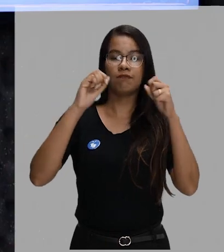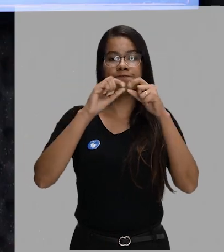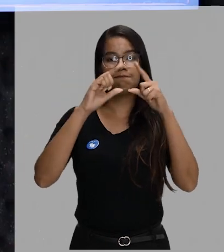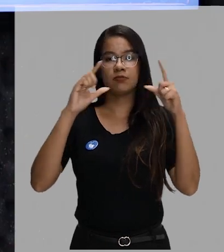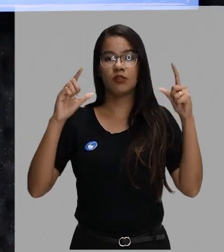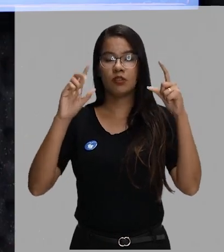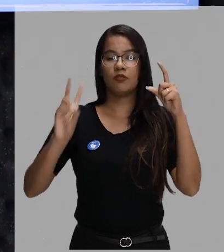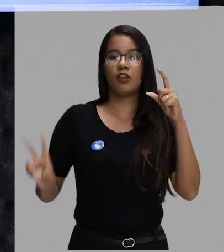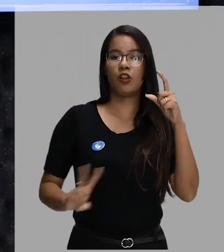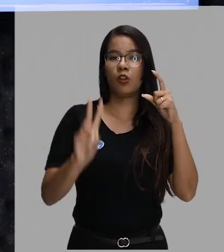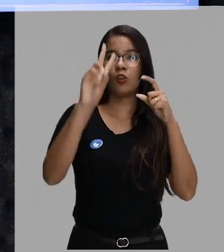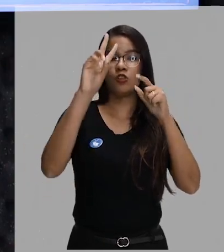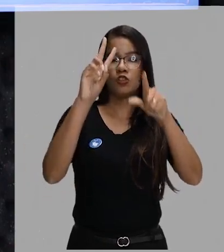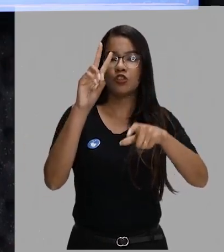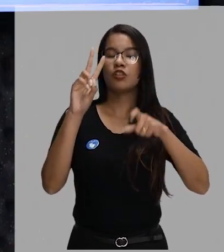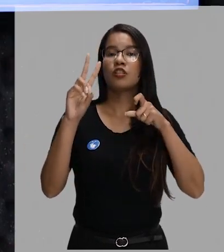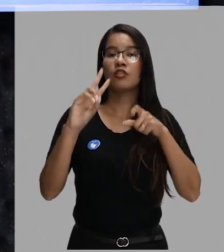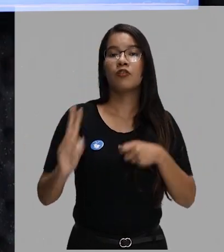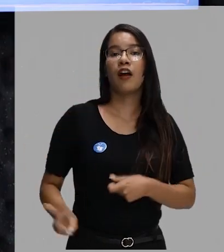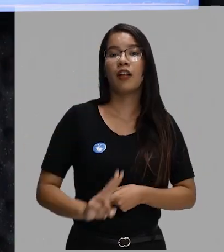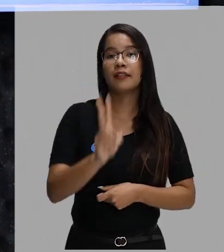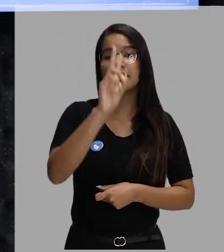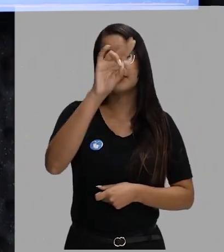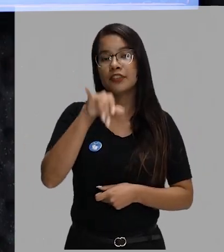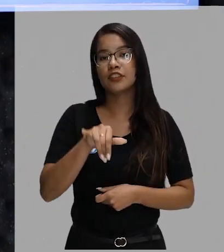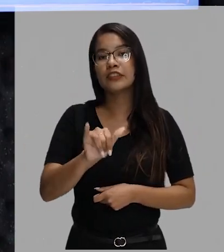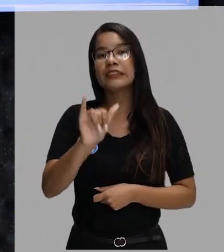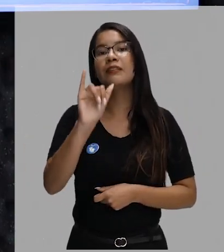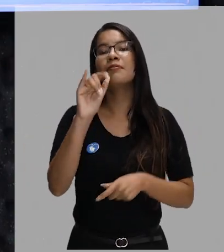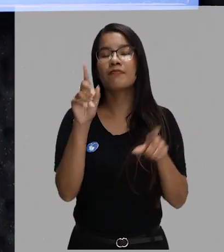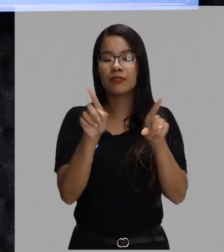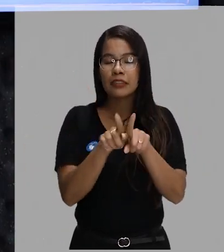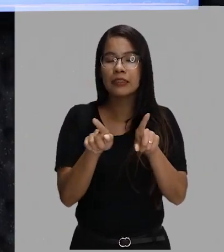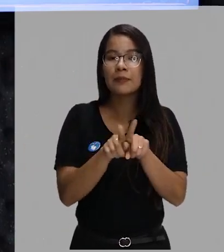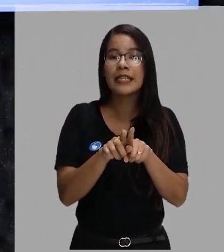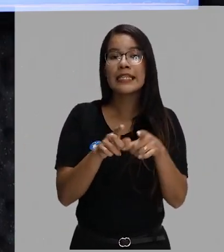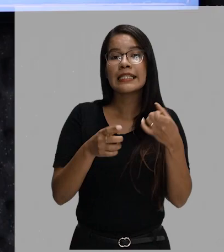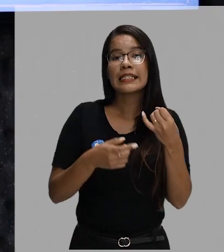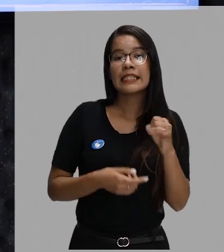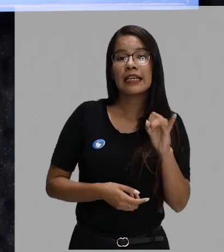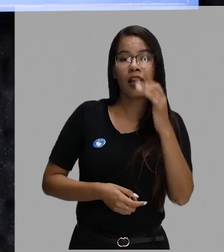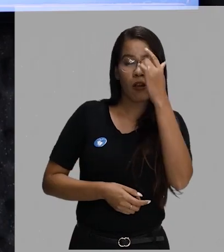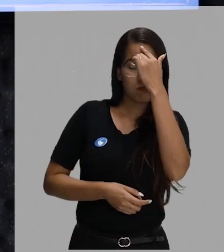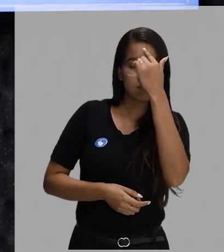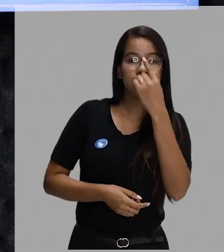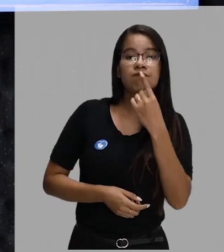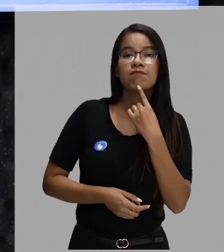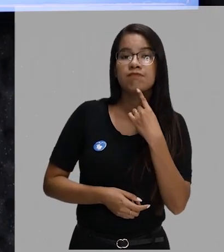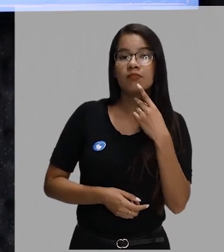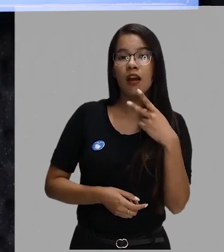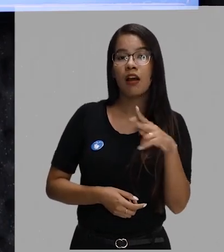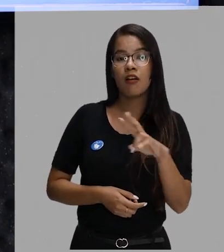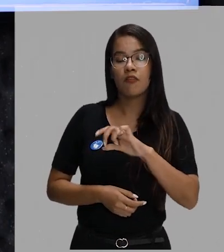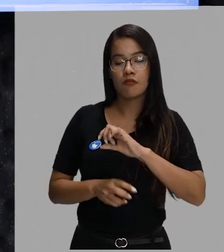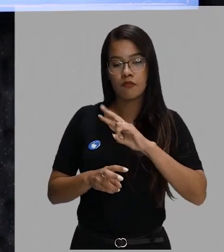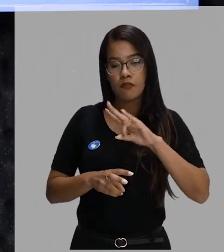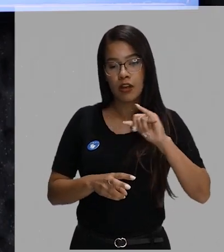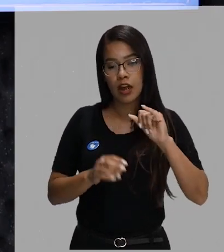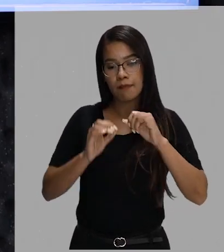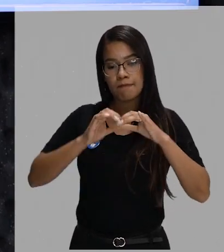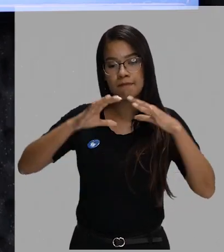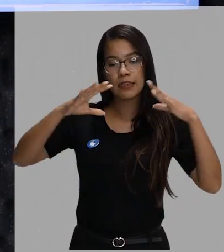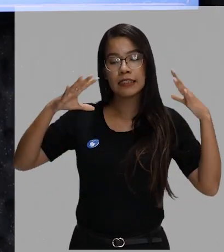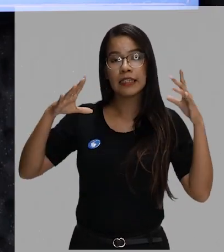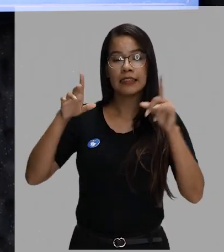Se isso acontecer, se aumentar o valor de x, a sua imagem aumenta também, aí você está diante de uma